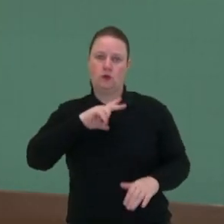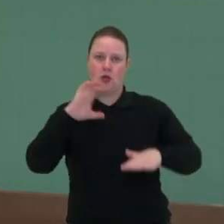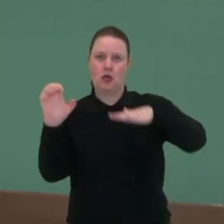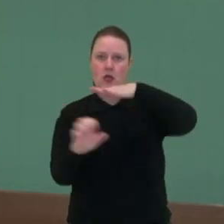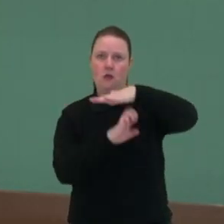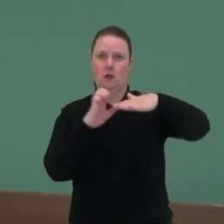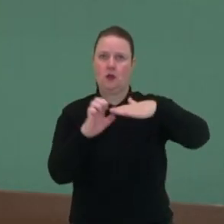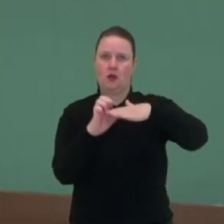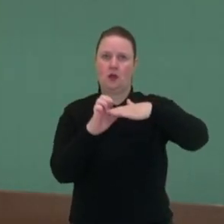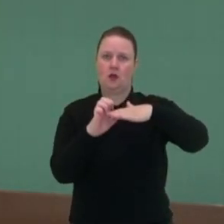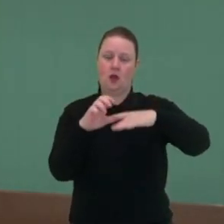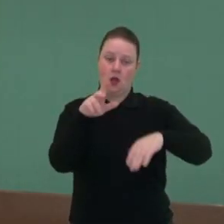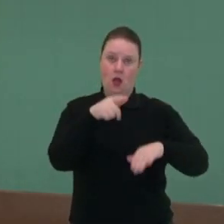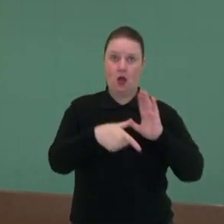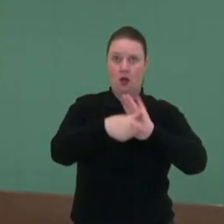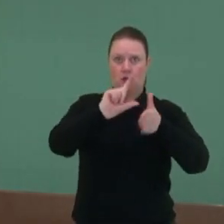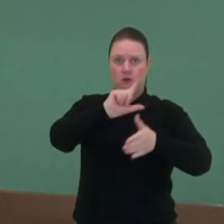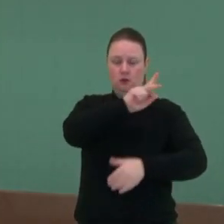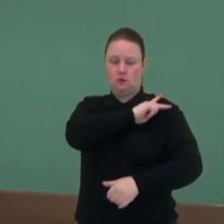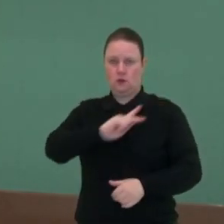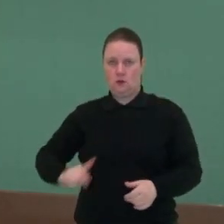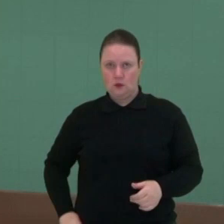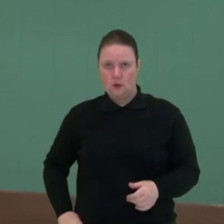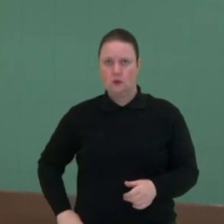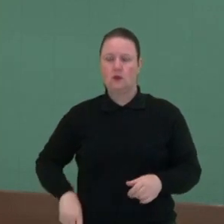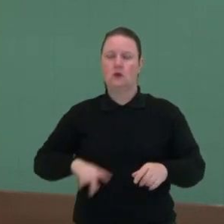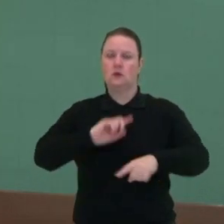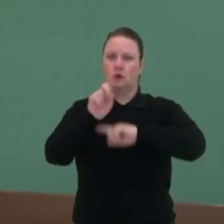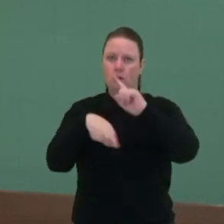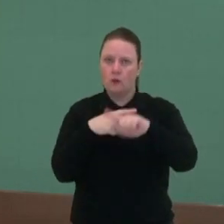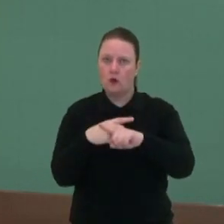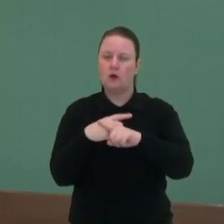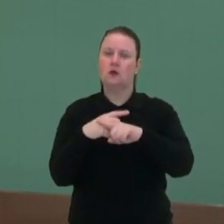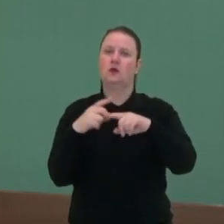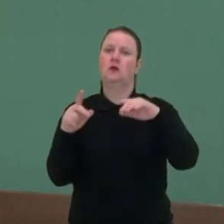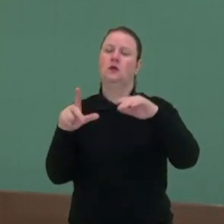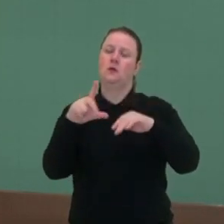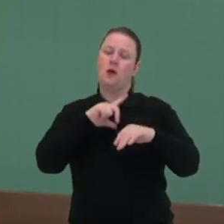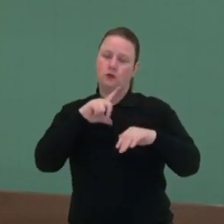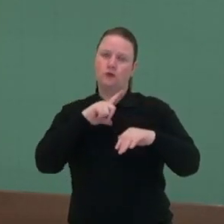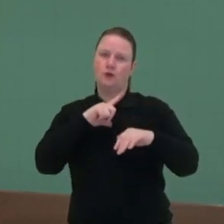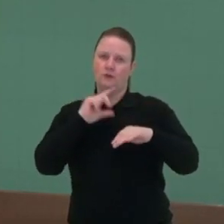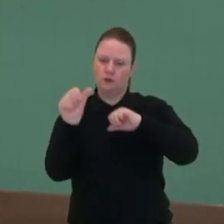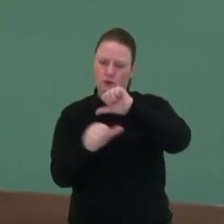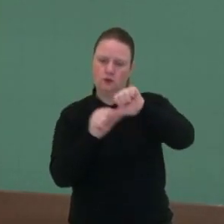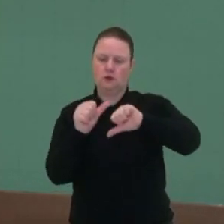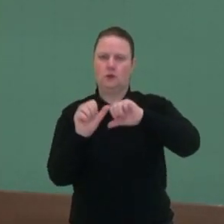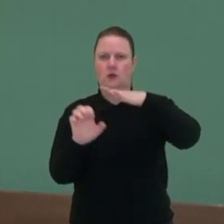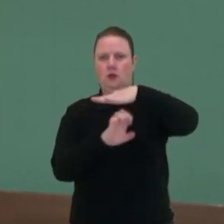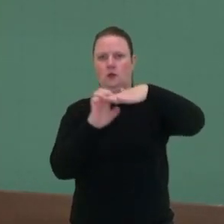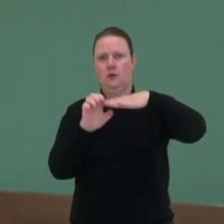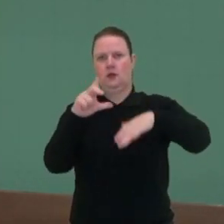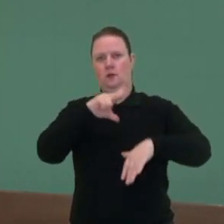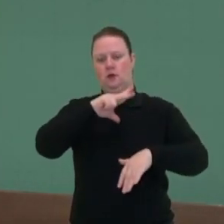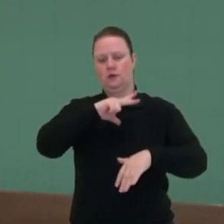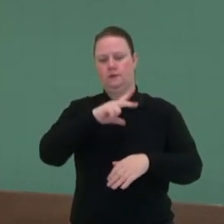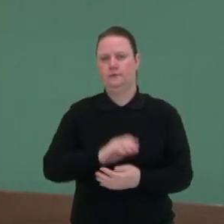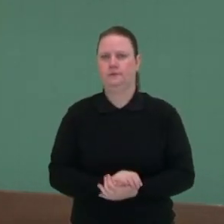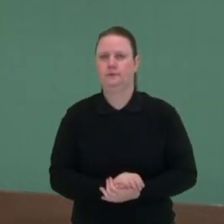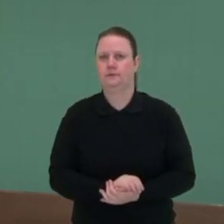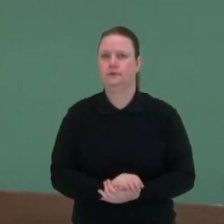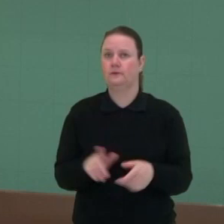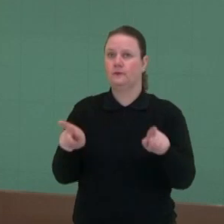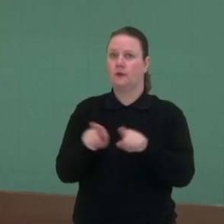empresas estatais. Com essas medidas, a inflação baixou, mas ao mesmo tempo um problema. O